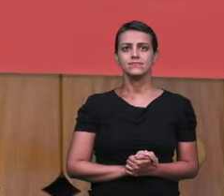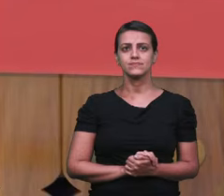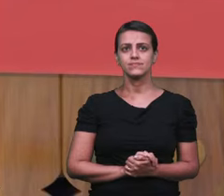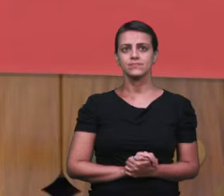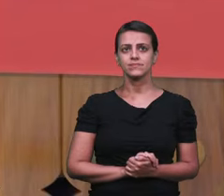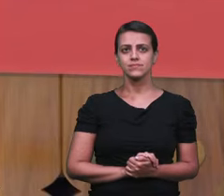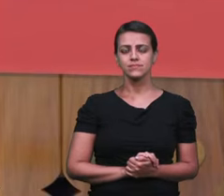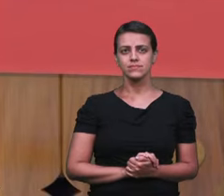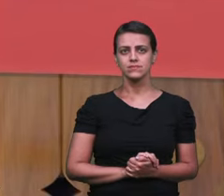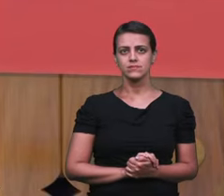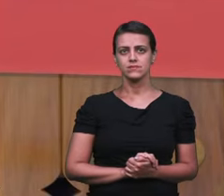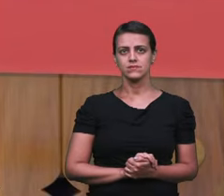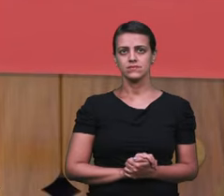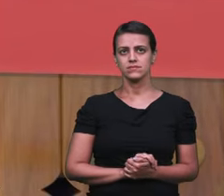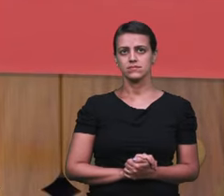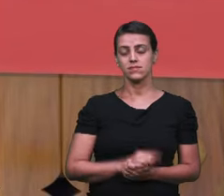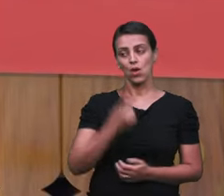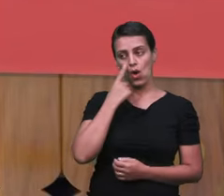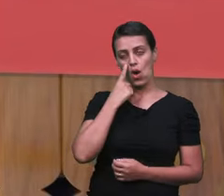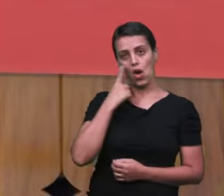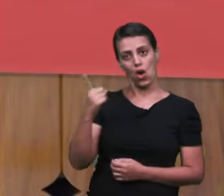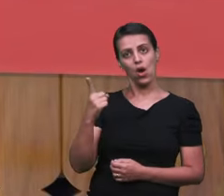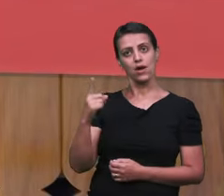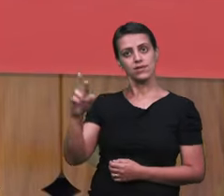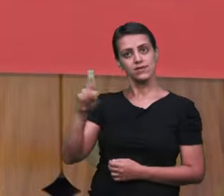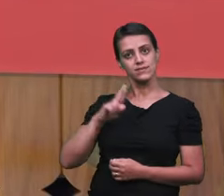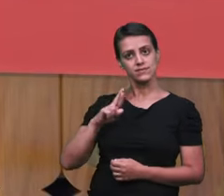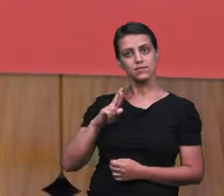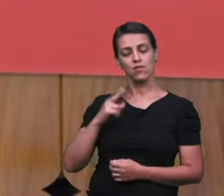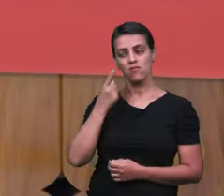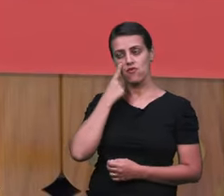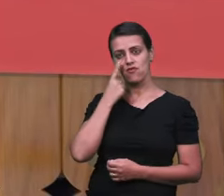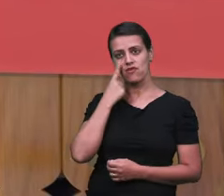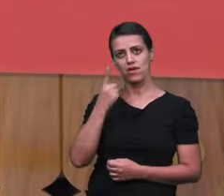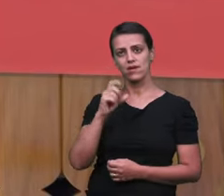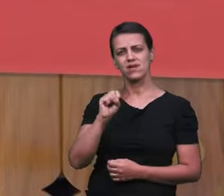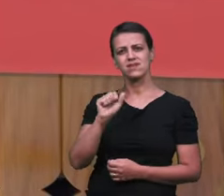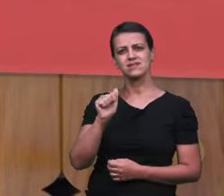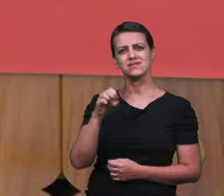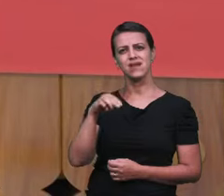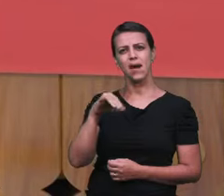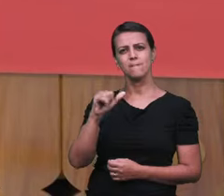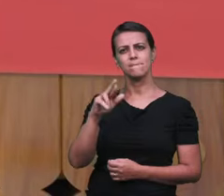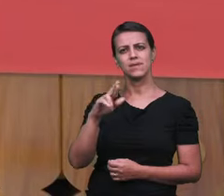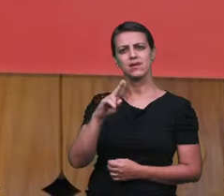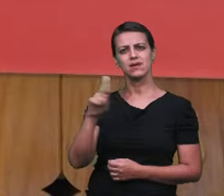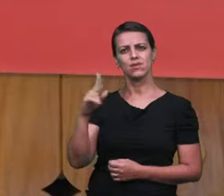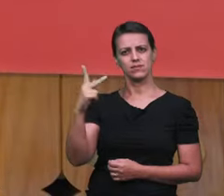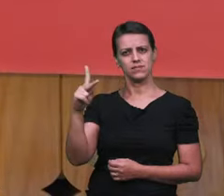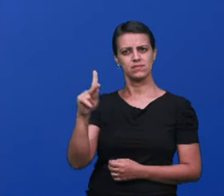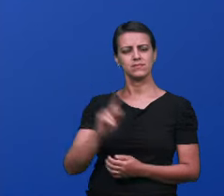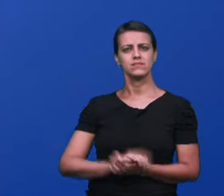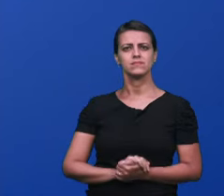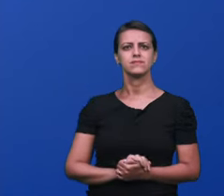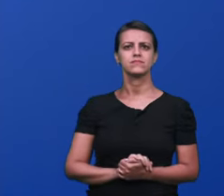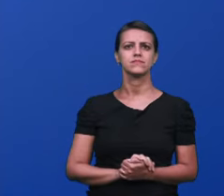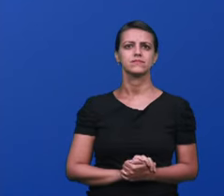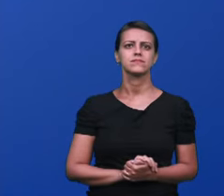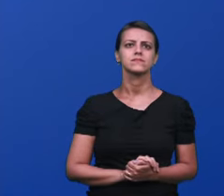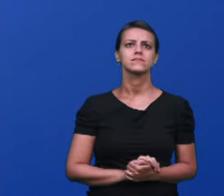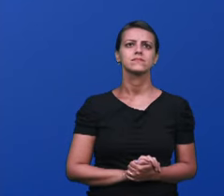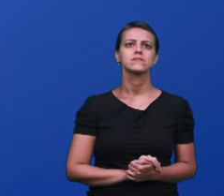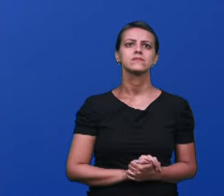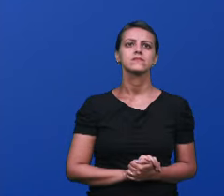Ouve o que ele vai falar, porque vamos tá ouvir certo. Então. Samir Ahmad Manar. Pode falar, Samir. Porque